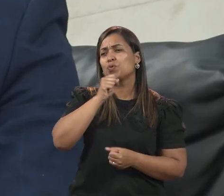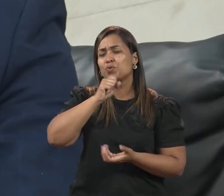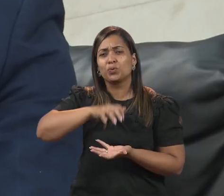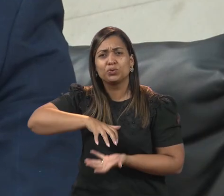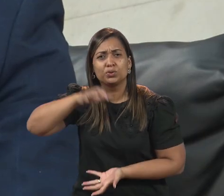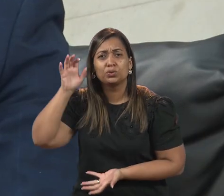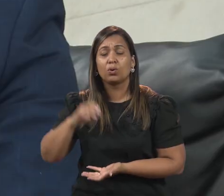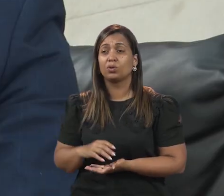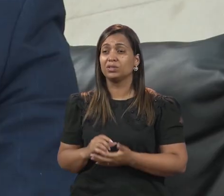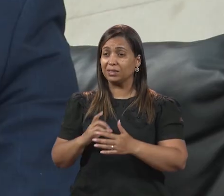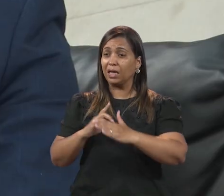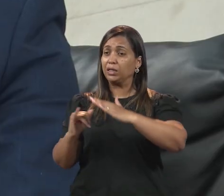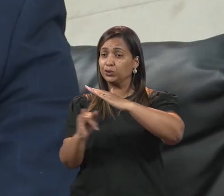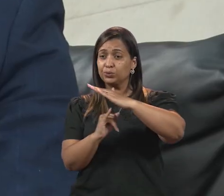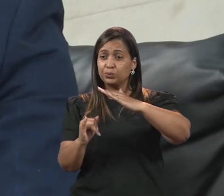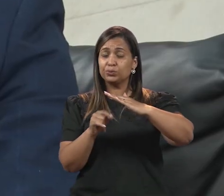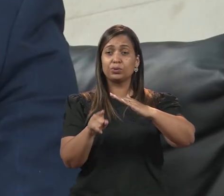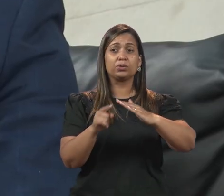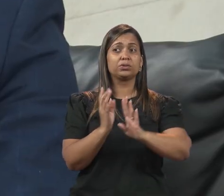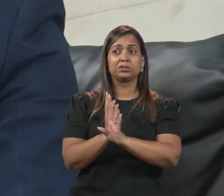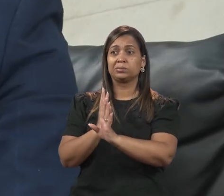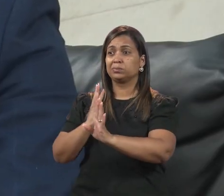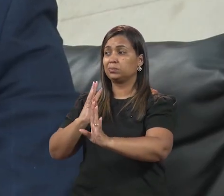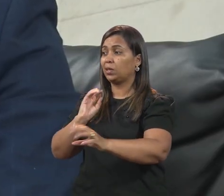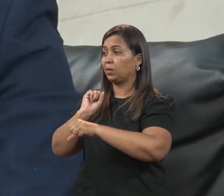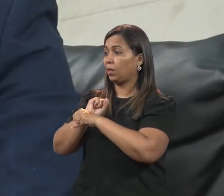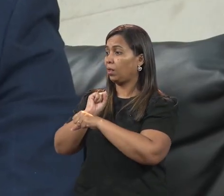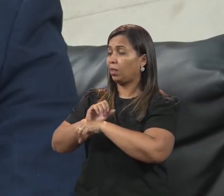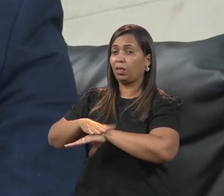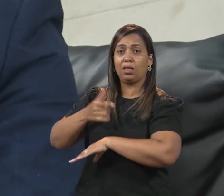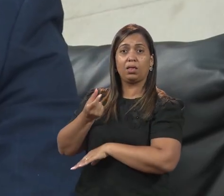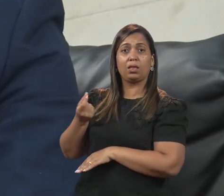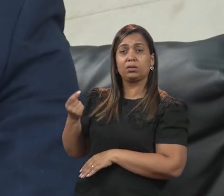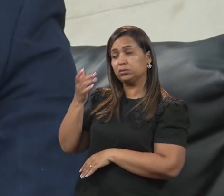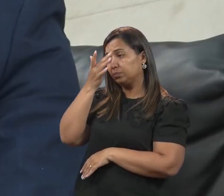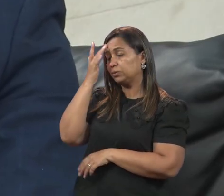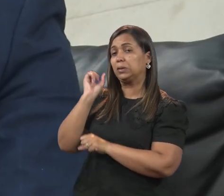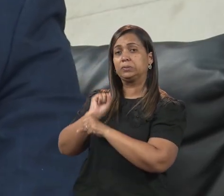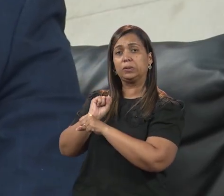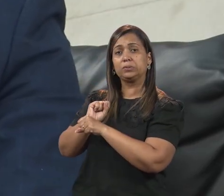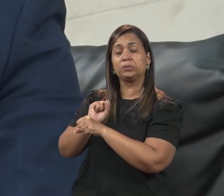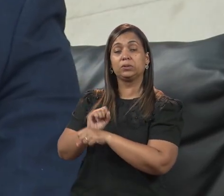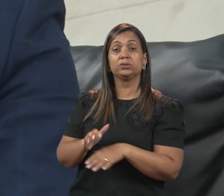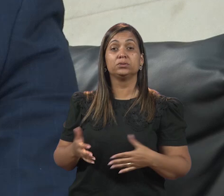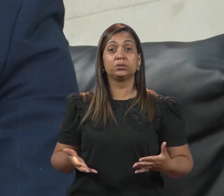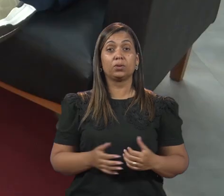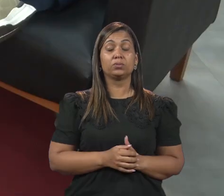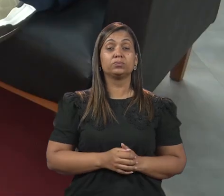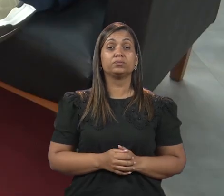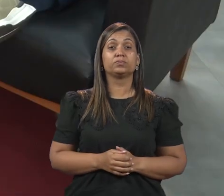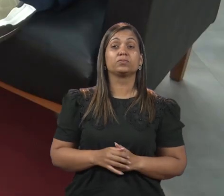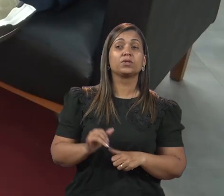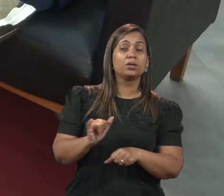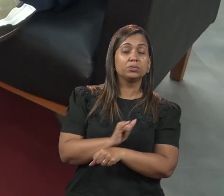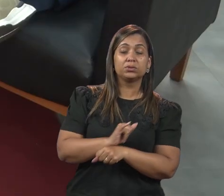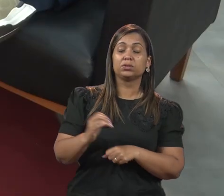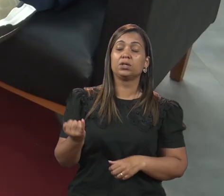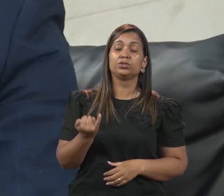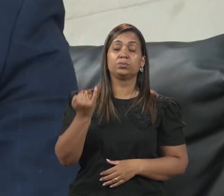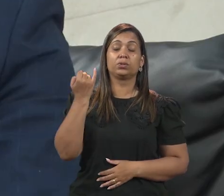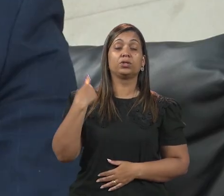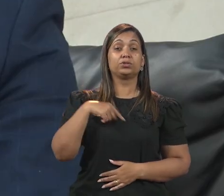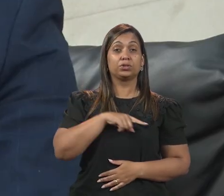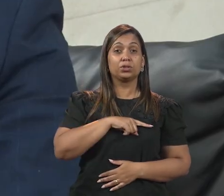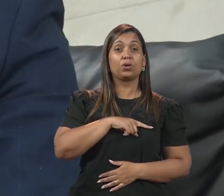idosos. Nós temos instituições com uma fila de espera de mais de 200 pessoas. Então, esse é um critério importante que